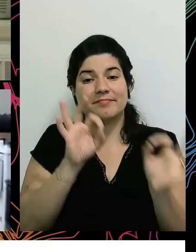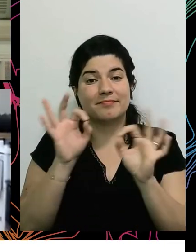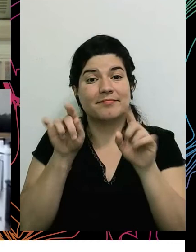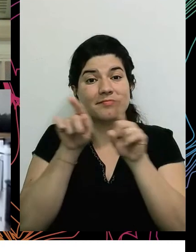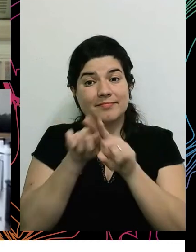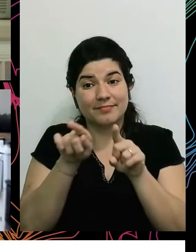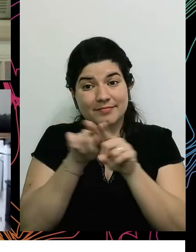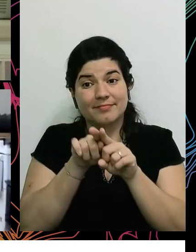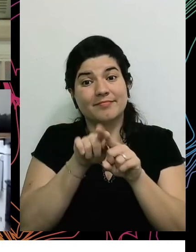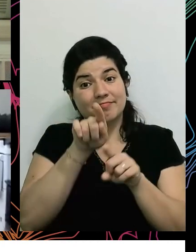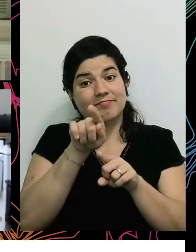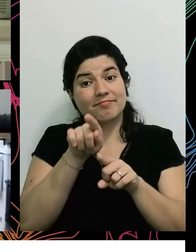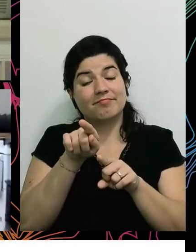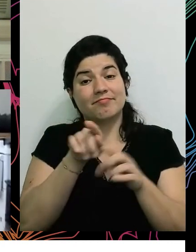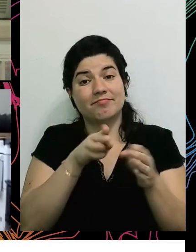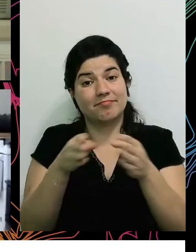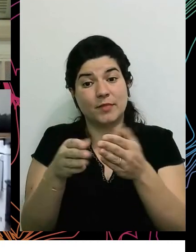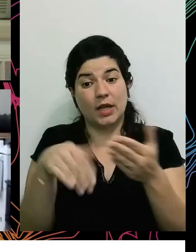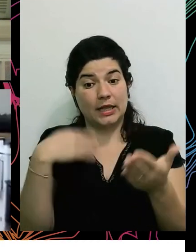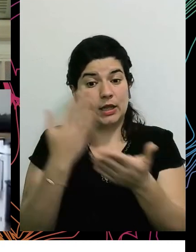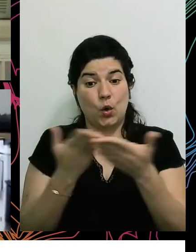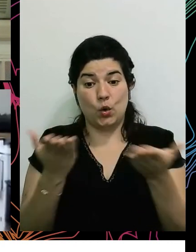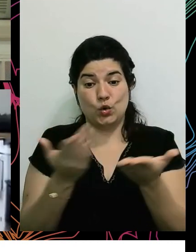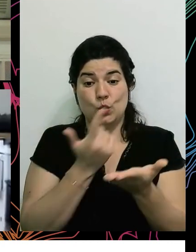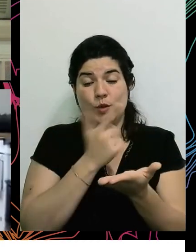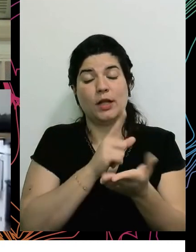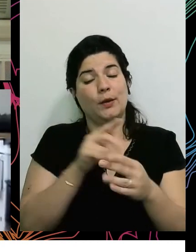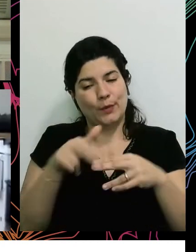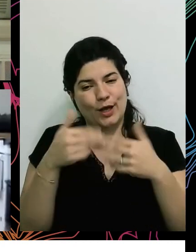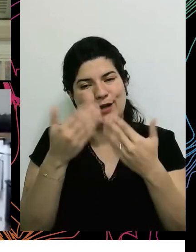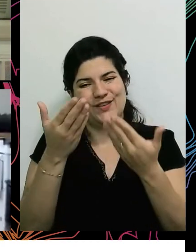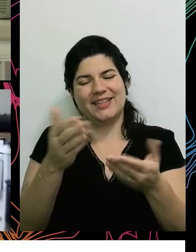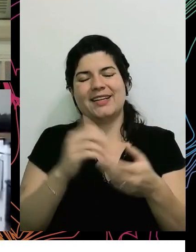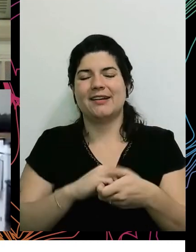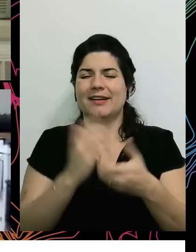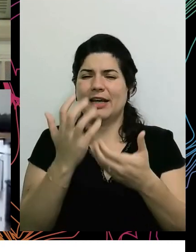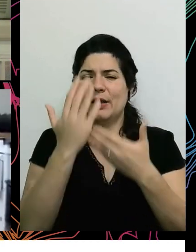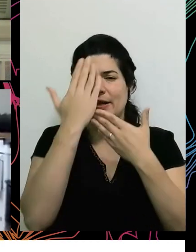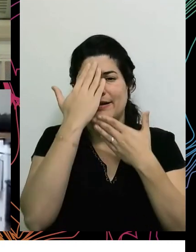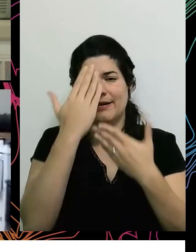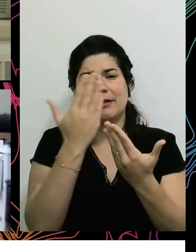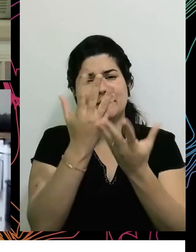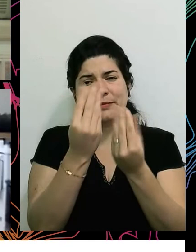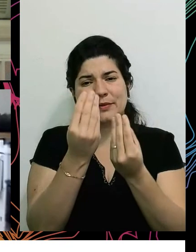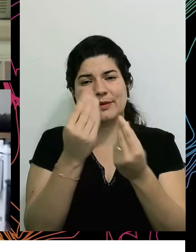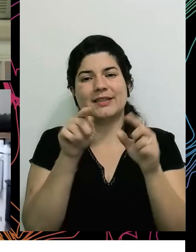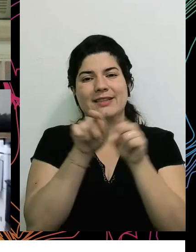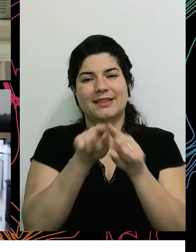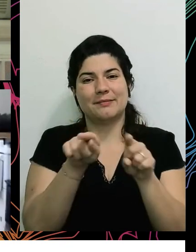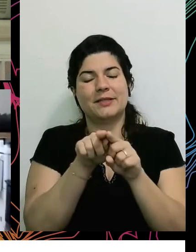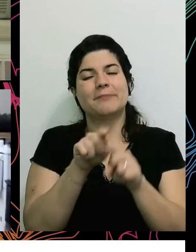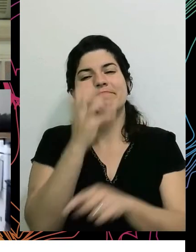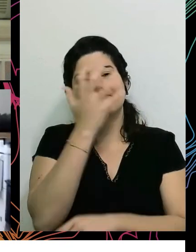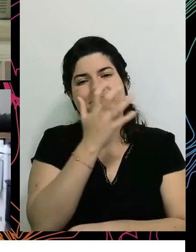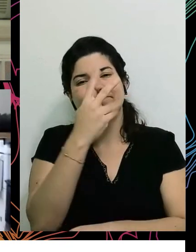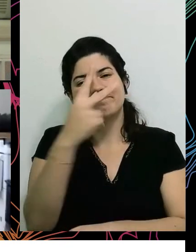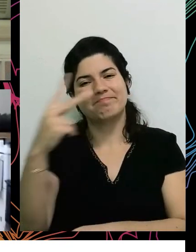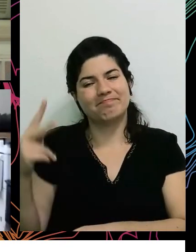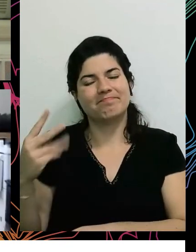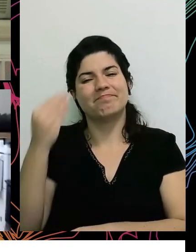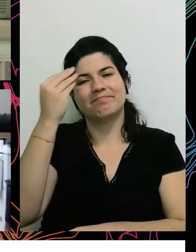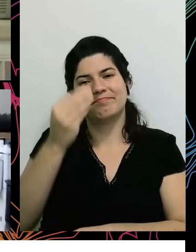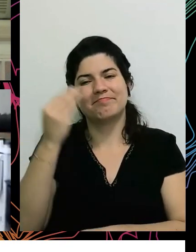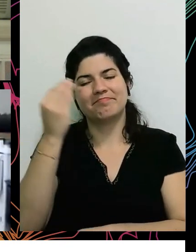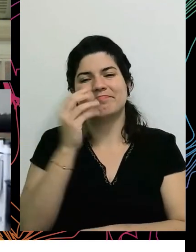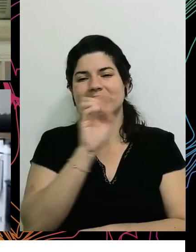para a gente chegar onde a gente está hoje, né? Então, eu gostaria de agradecer imensamente. Também saio aqui apaixonada pelas trajetórias individuais de